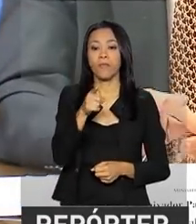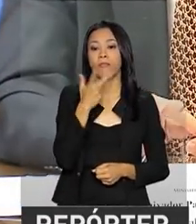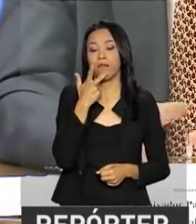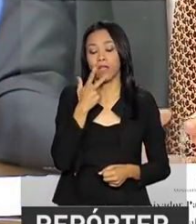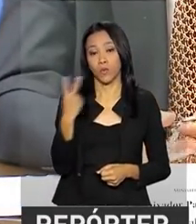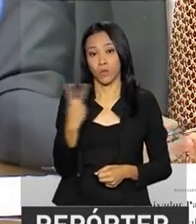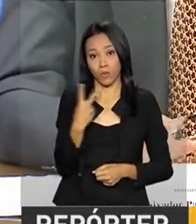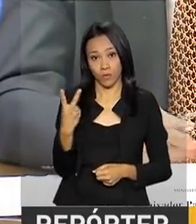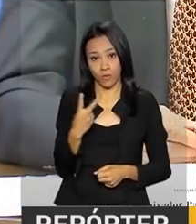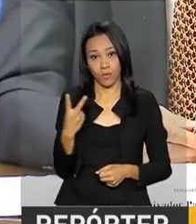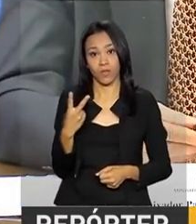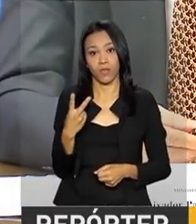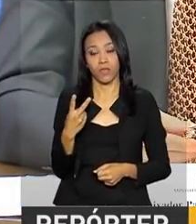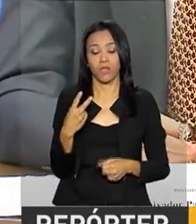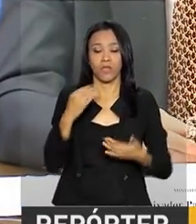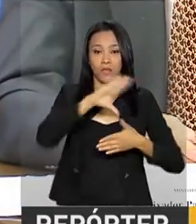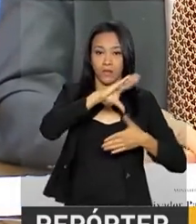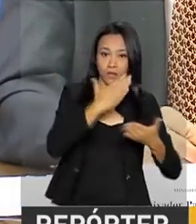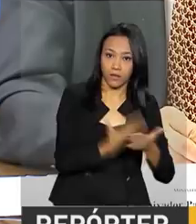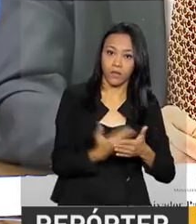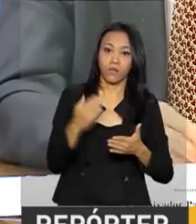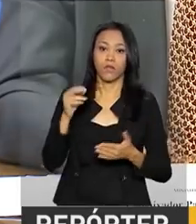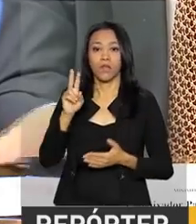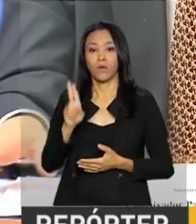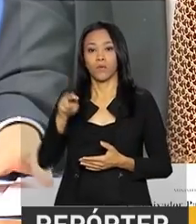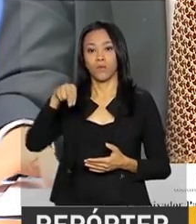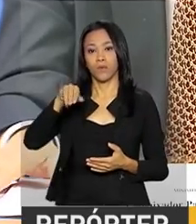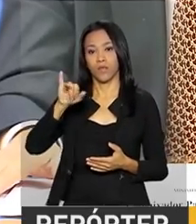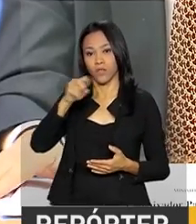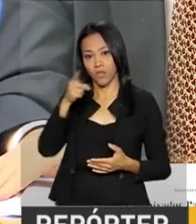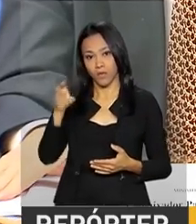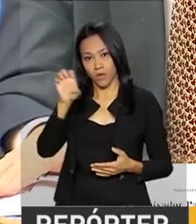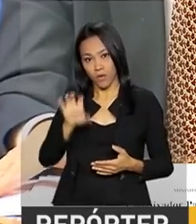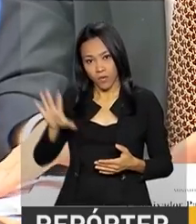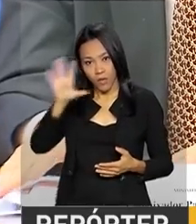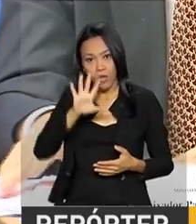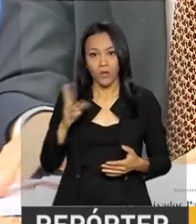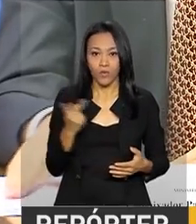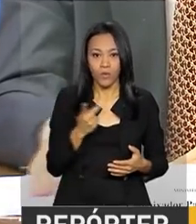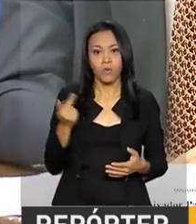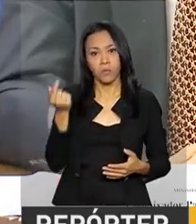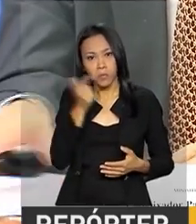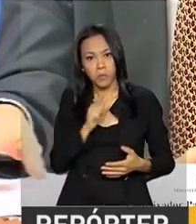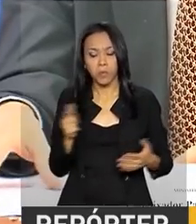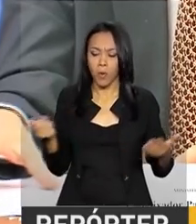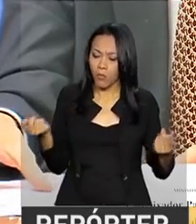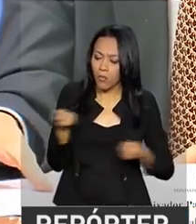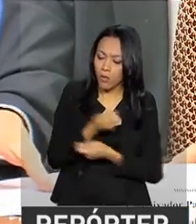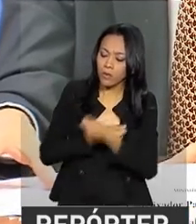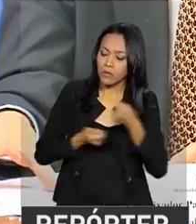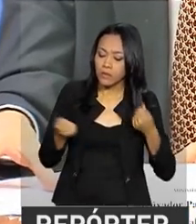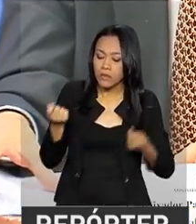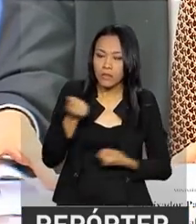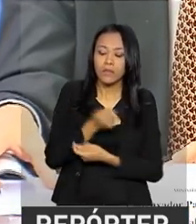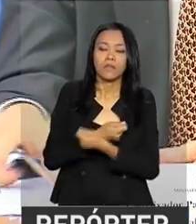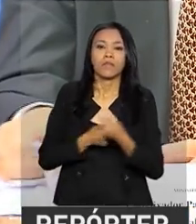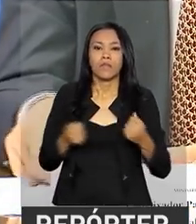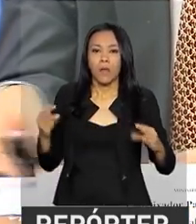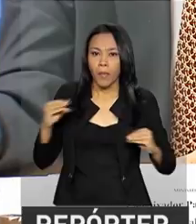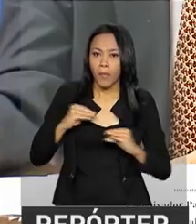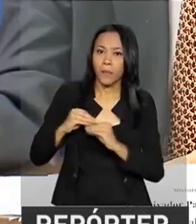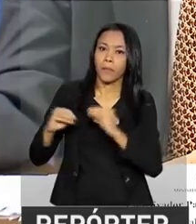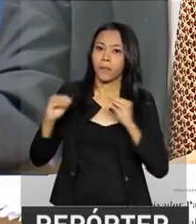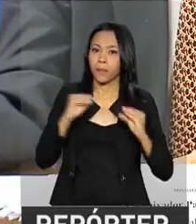que estamos comando para o o o ponto final é e deram aos negociadores da instituição de